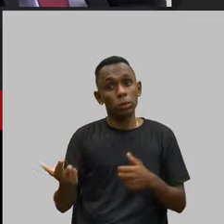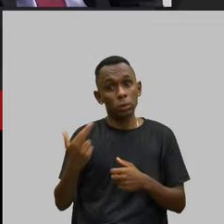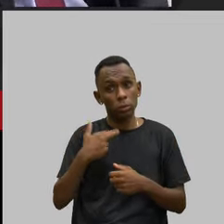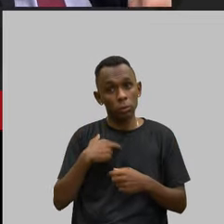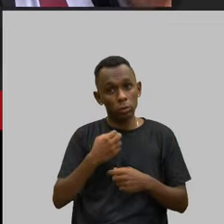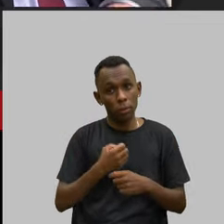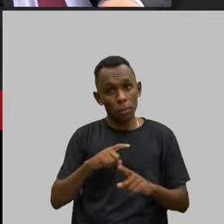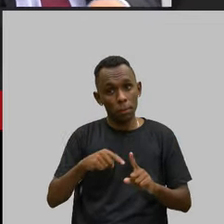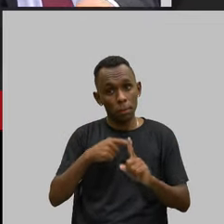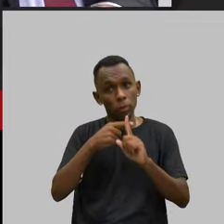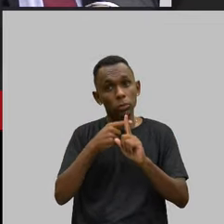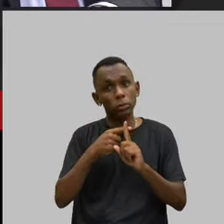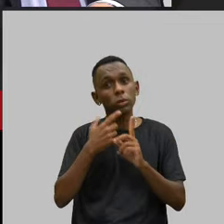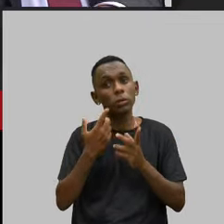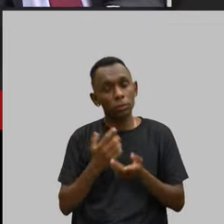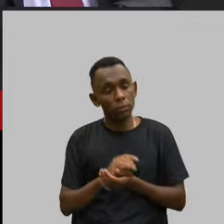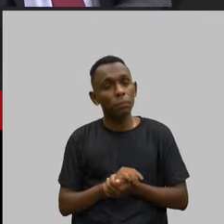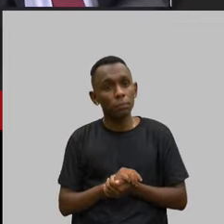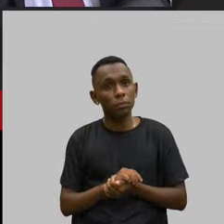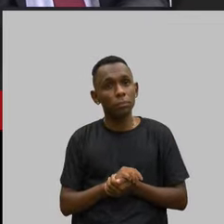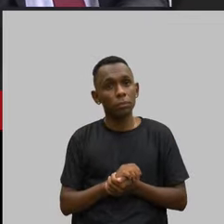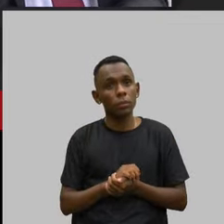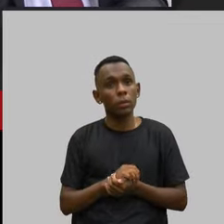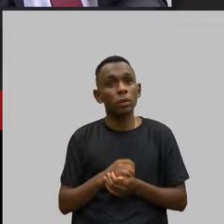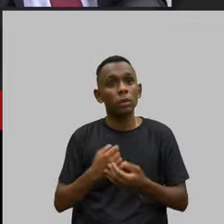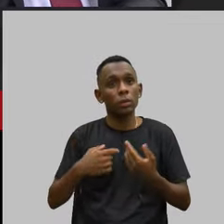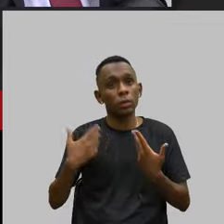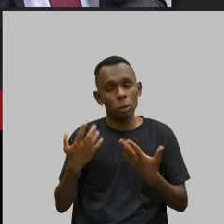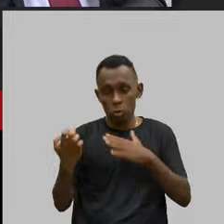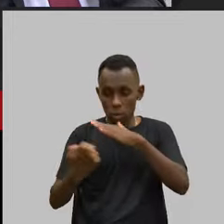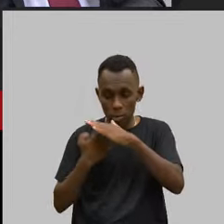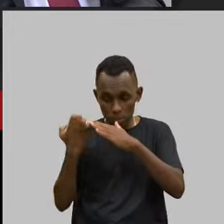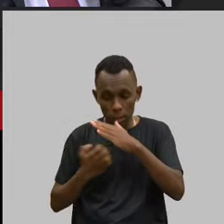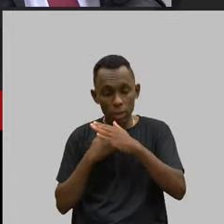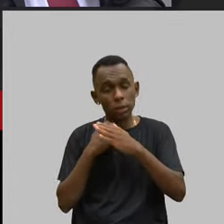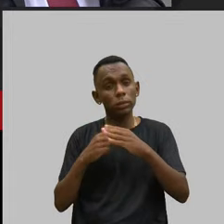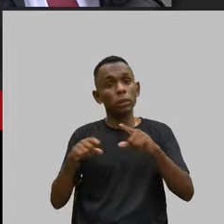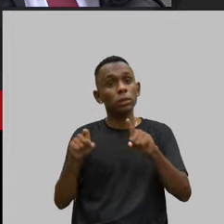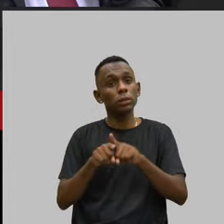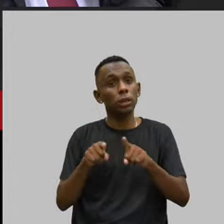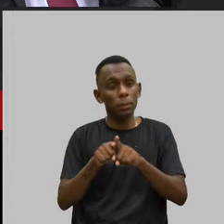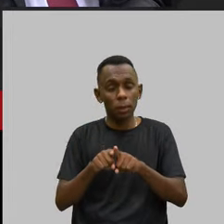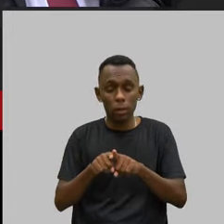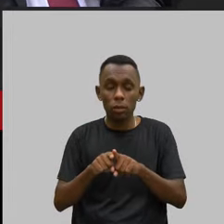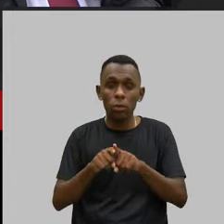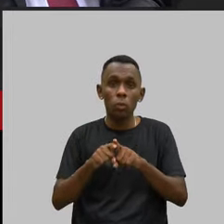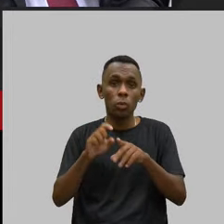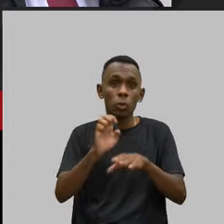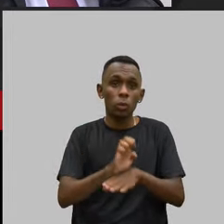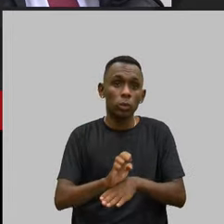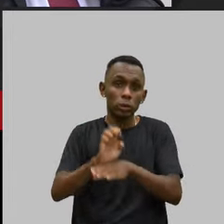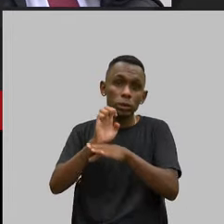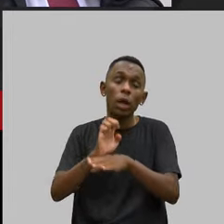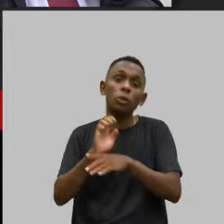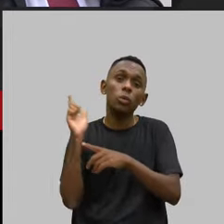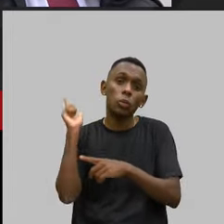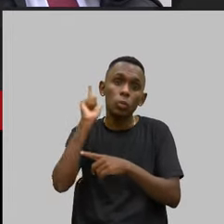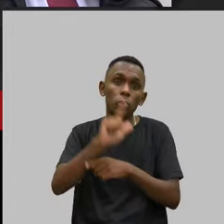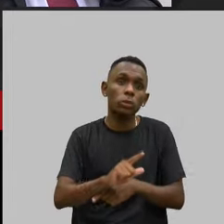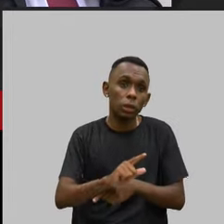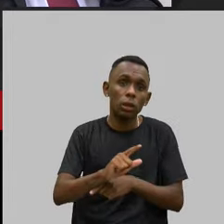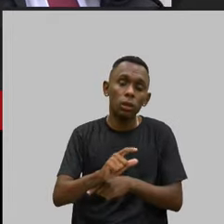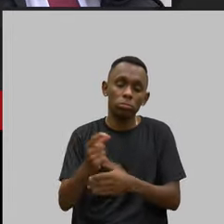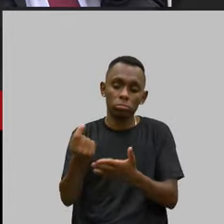empresa que tem uma previsibilidade como pro pro estado que também consegue ali fazer uma um um aumento previsível de Carga